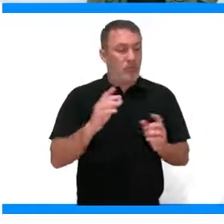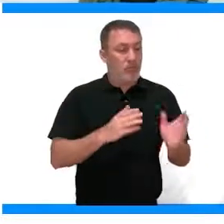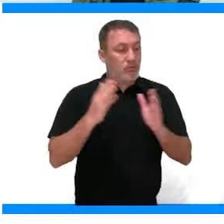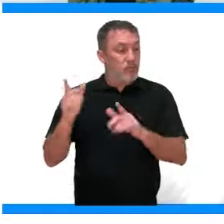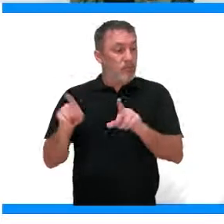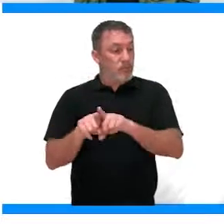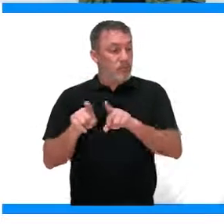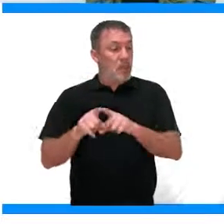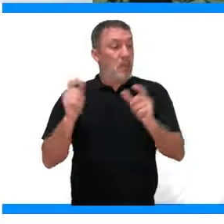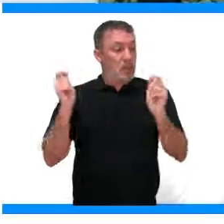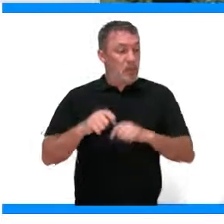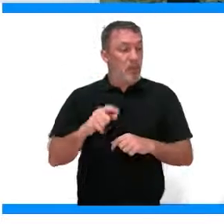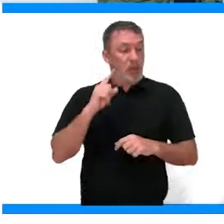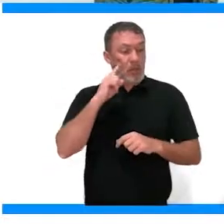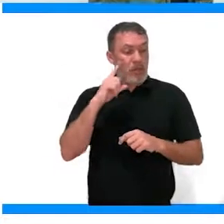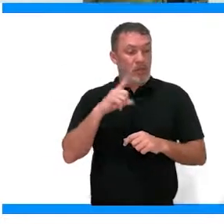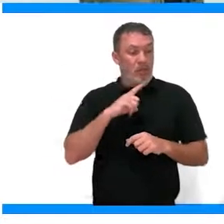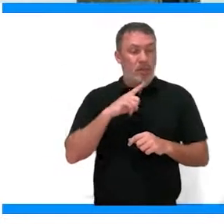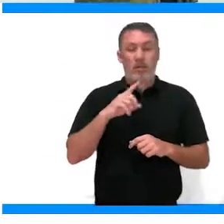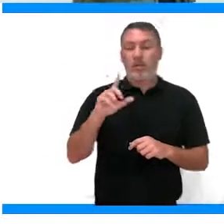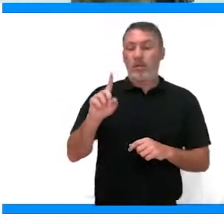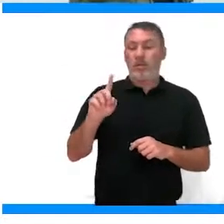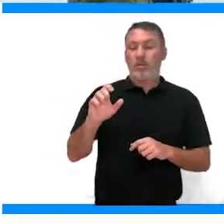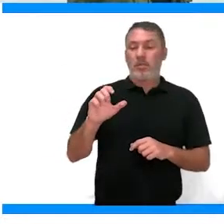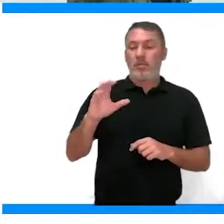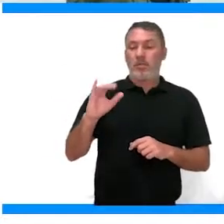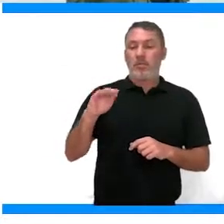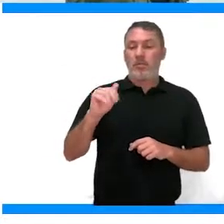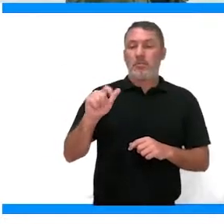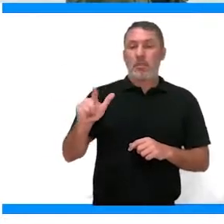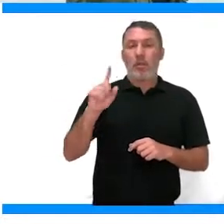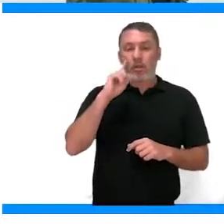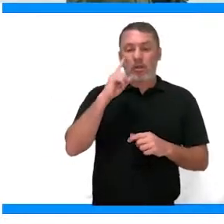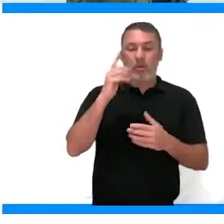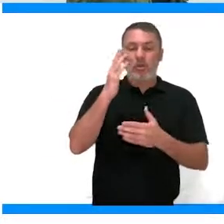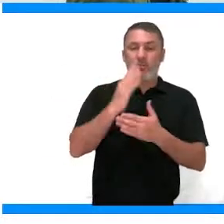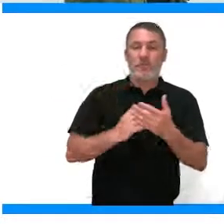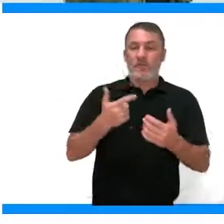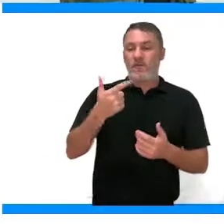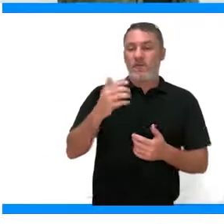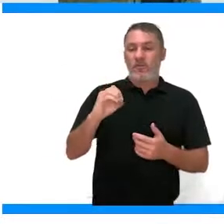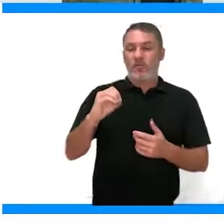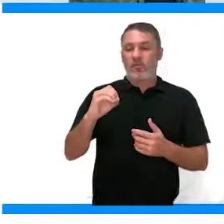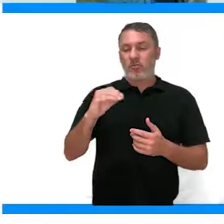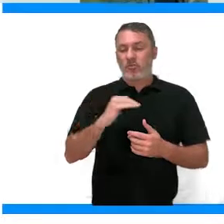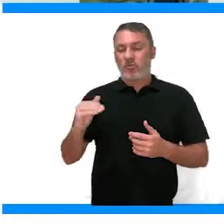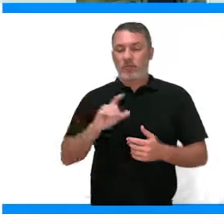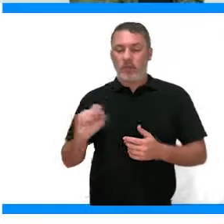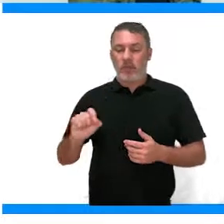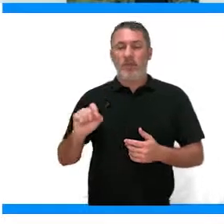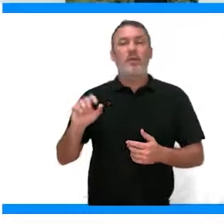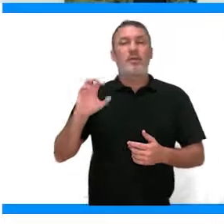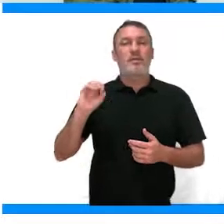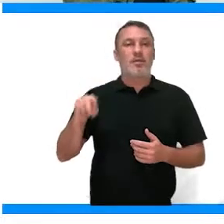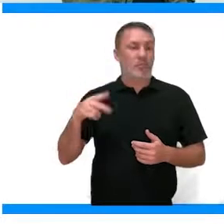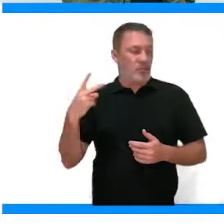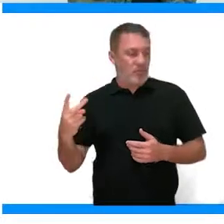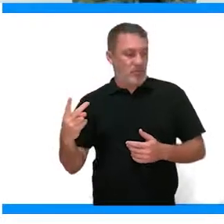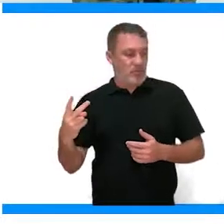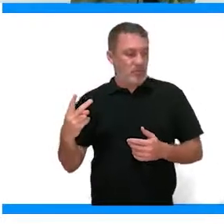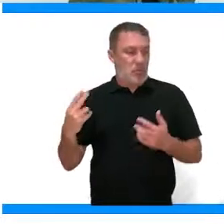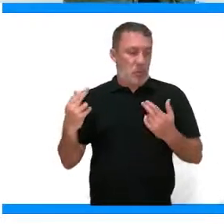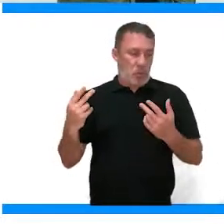A probabilidade pode ser escrita na forma decimal, aí você tem que dividir 20 sobre 100, que vai dar